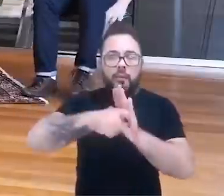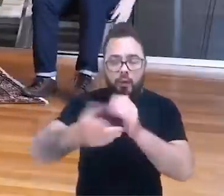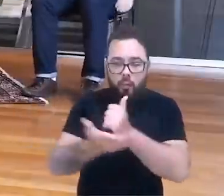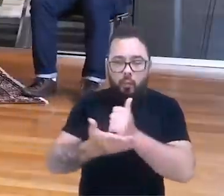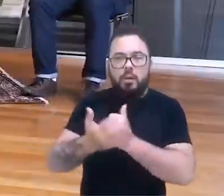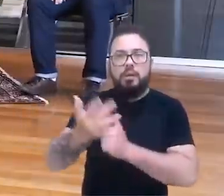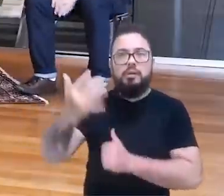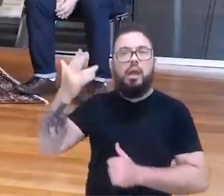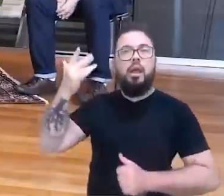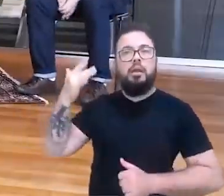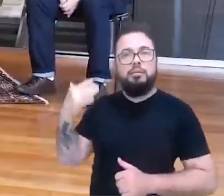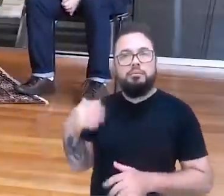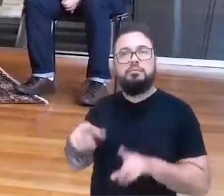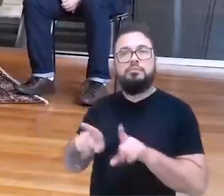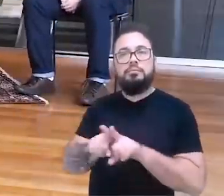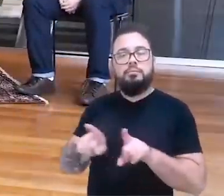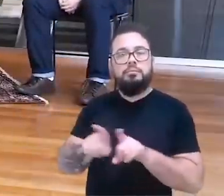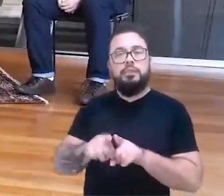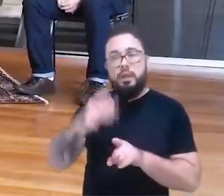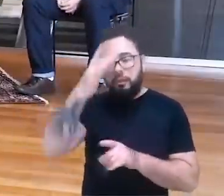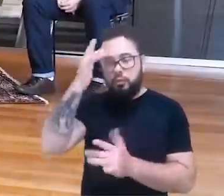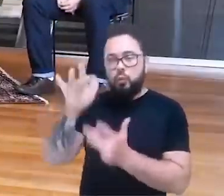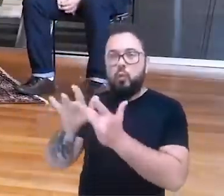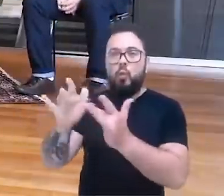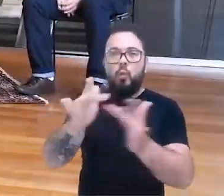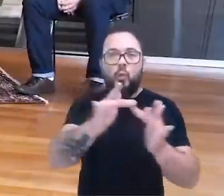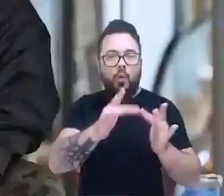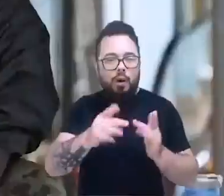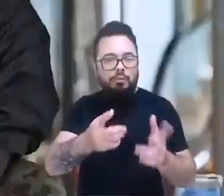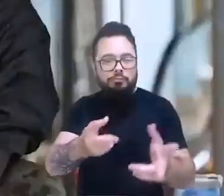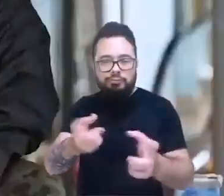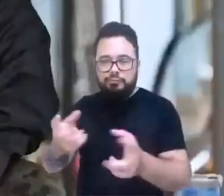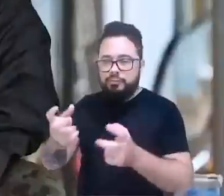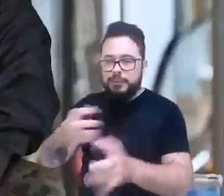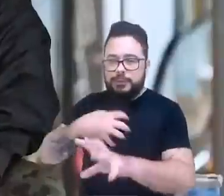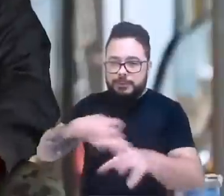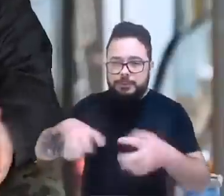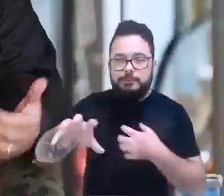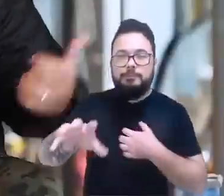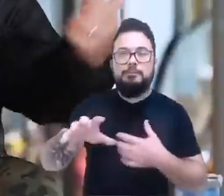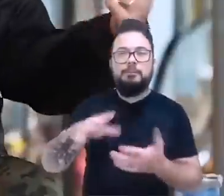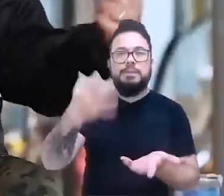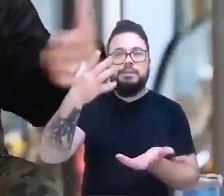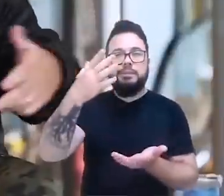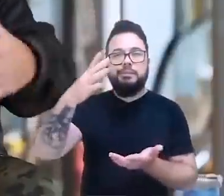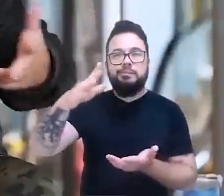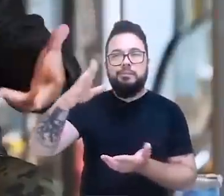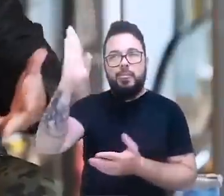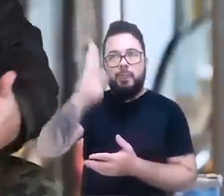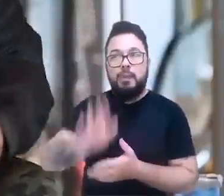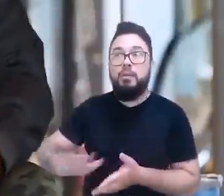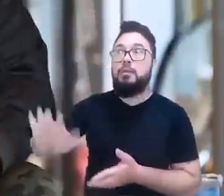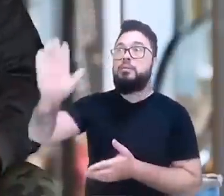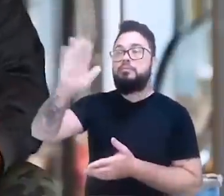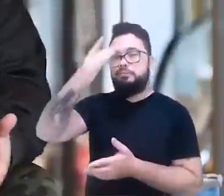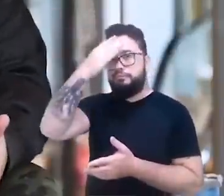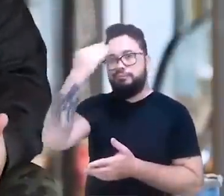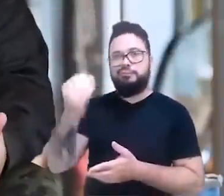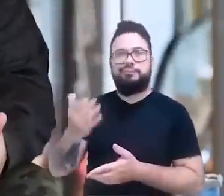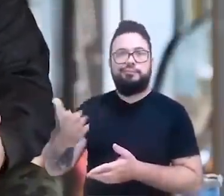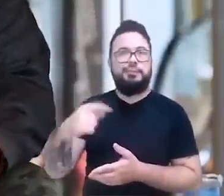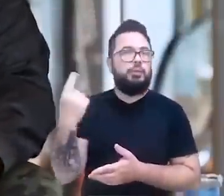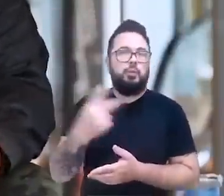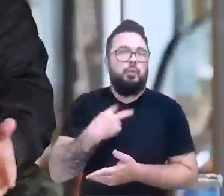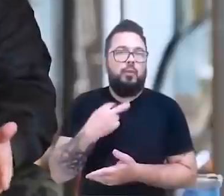entendeu esqueceu do tocar nas pessoas e o sofrimento e aí virou outra coisa então é isso que a gente não pode se dar o luxo de dizer